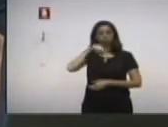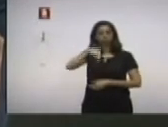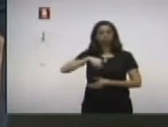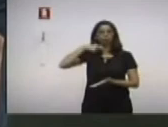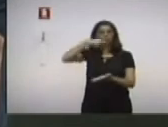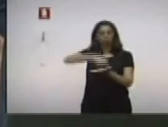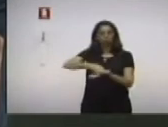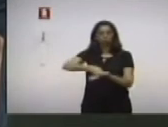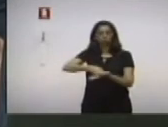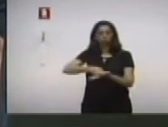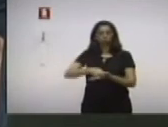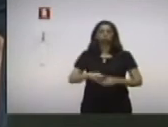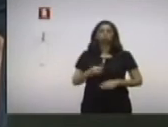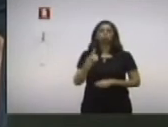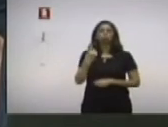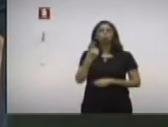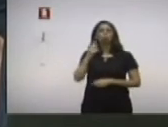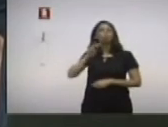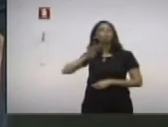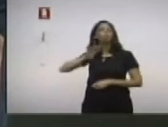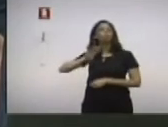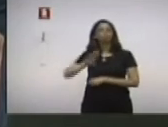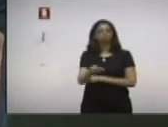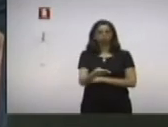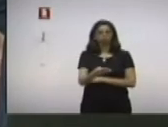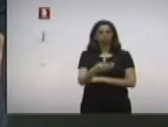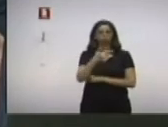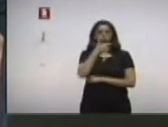município um bilhão